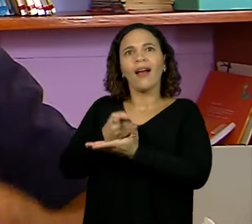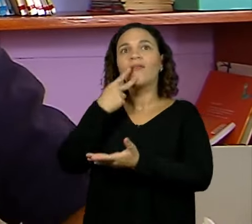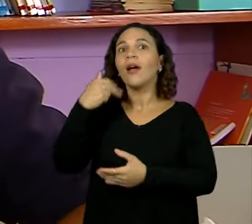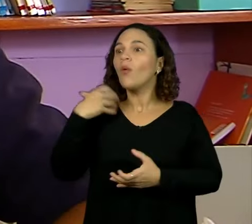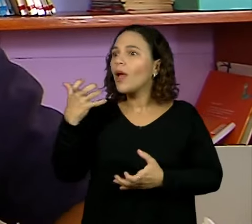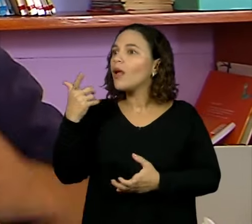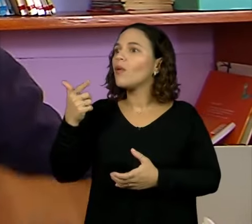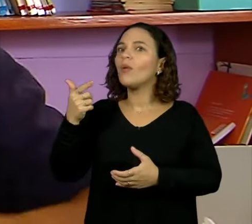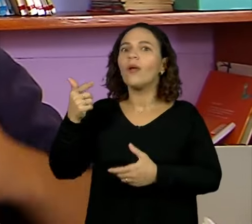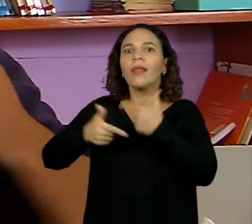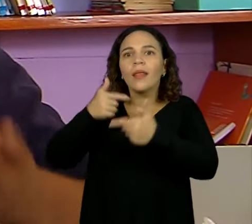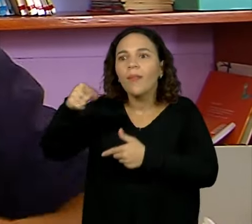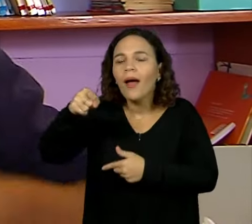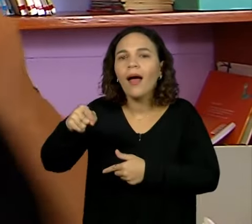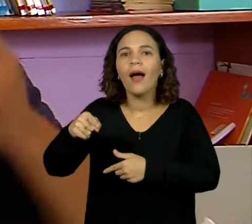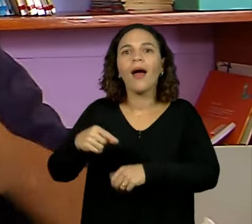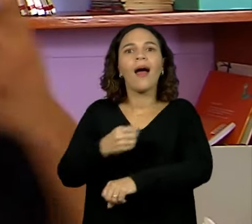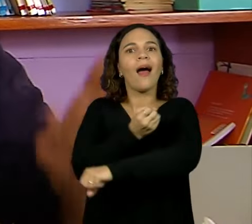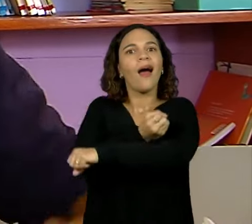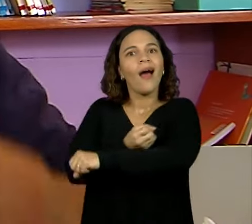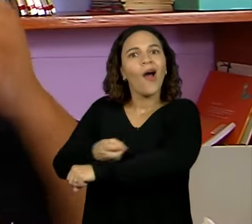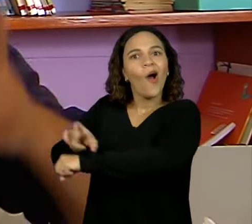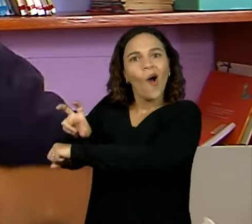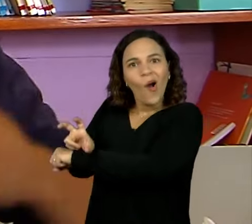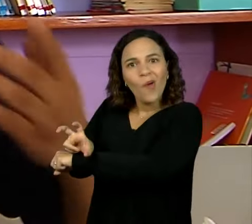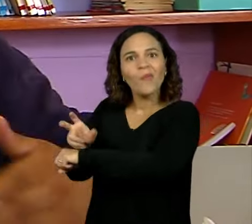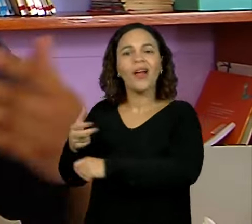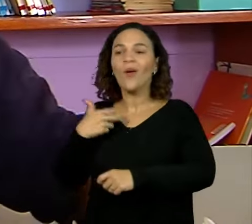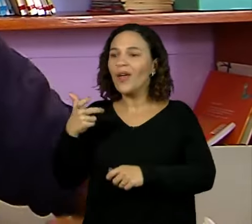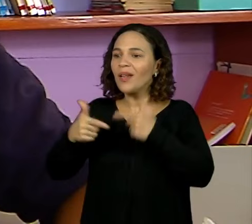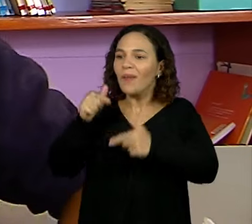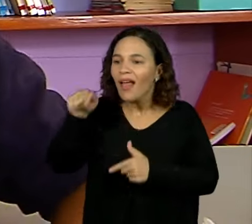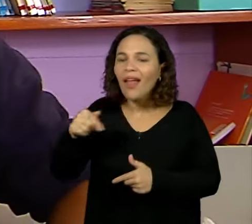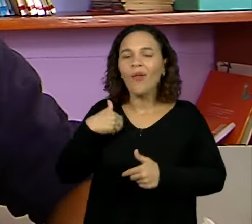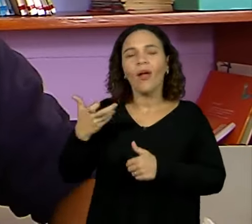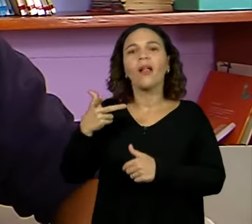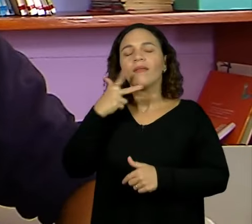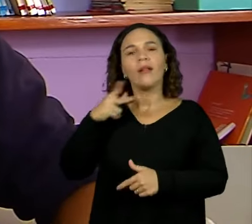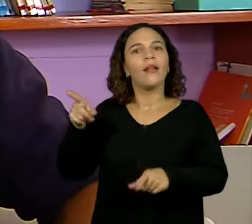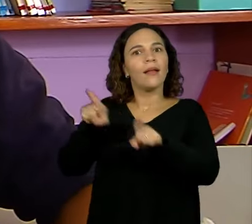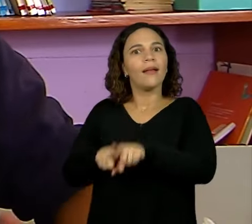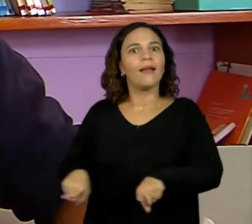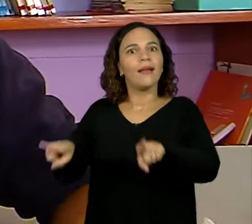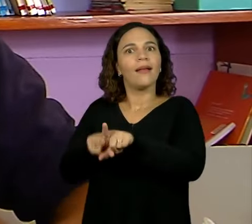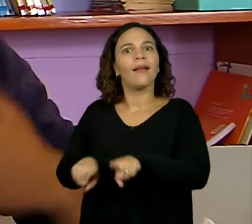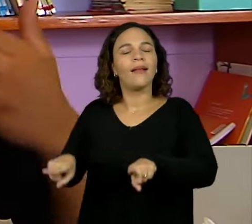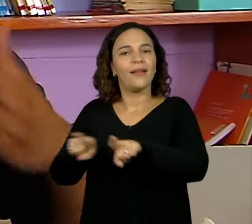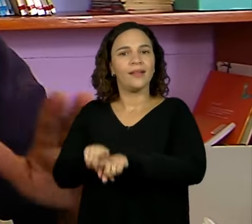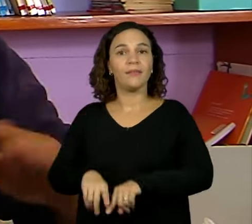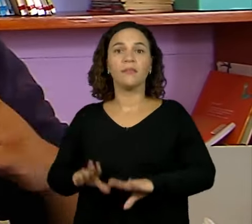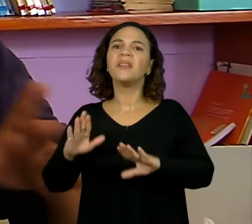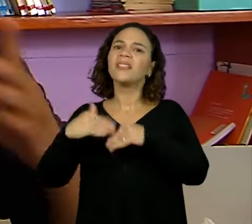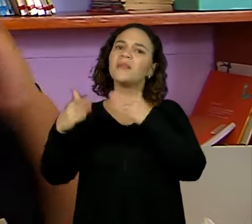ó, robótica, mãe, ó, eu quero ser isso, aquilo. Mas aí eu depois deixei esse sonho de